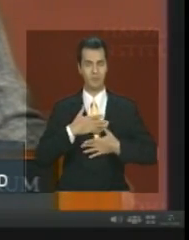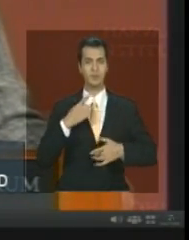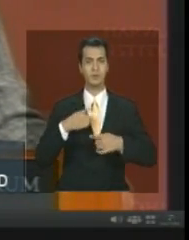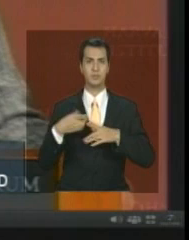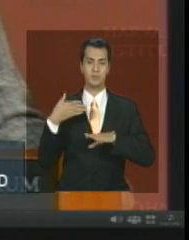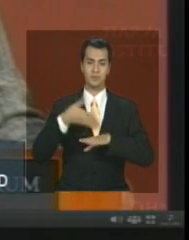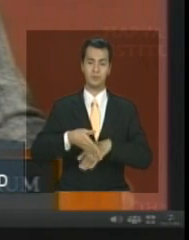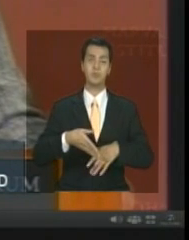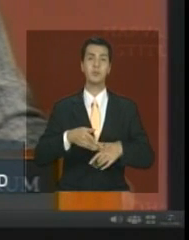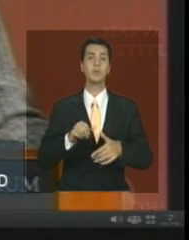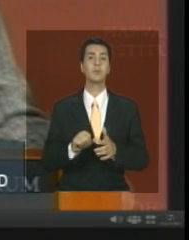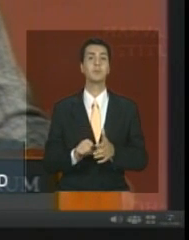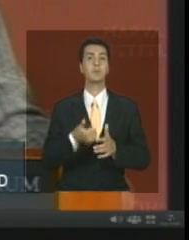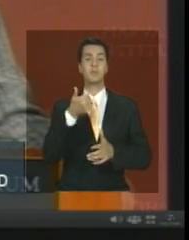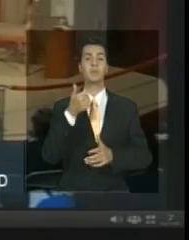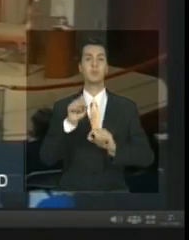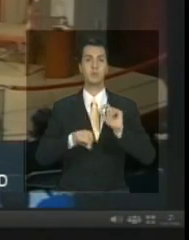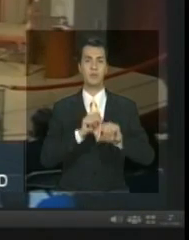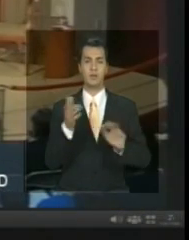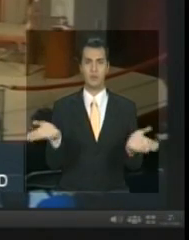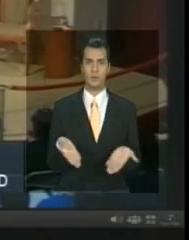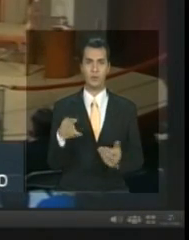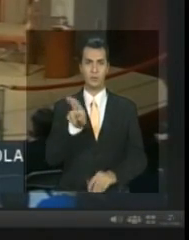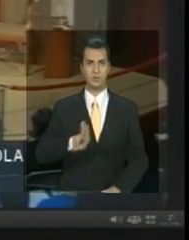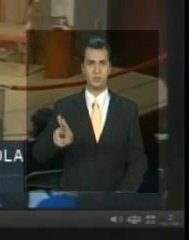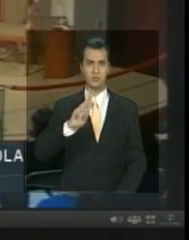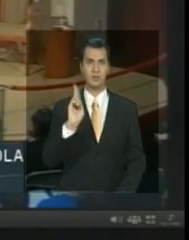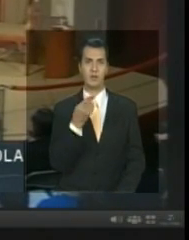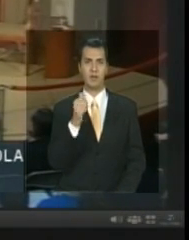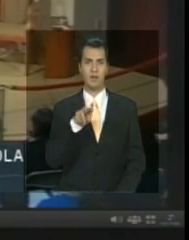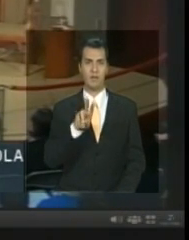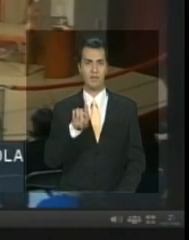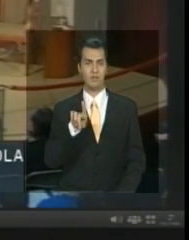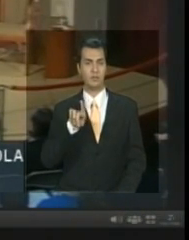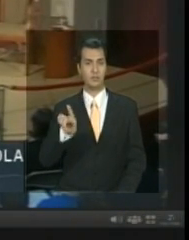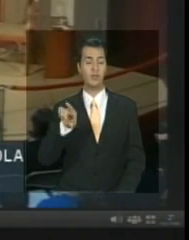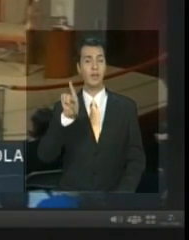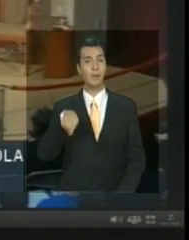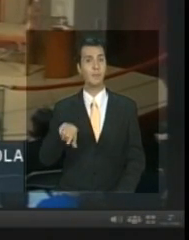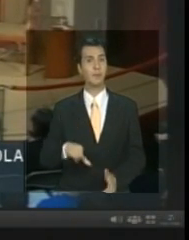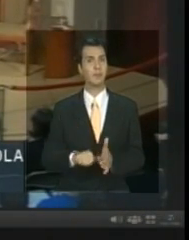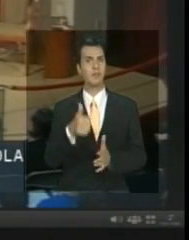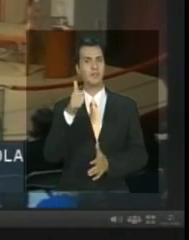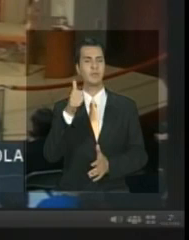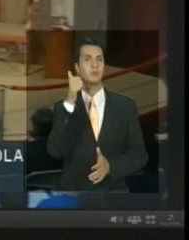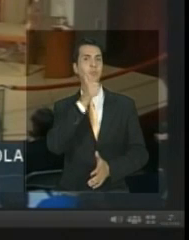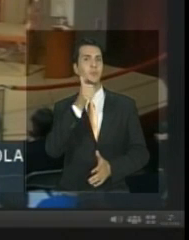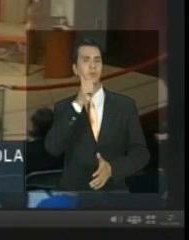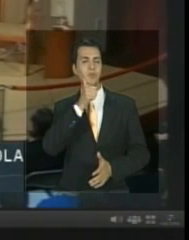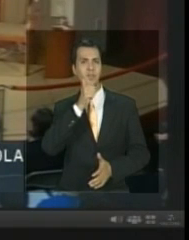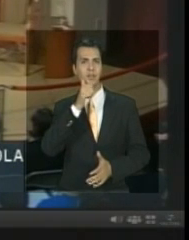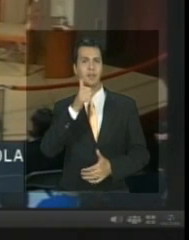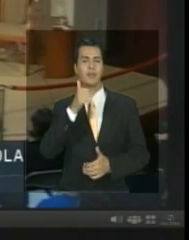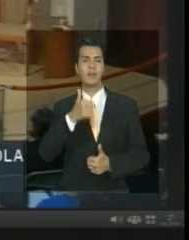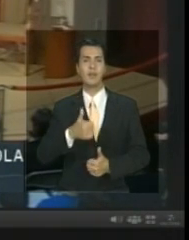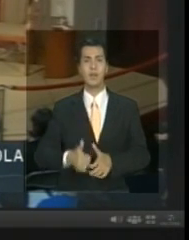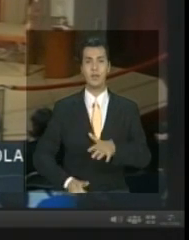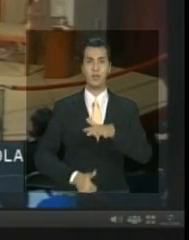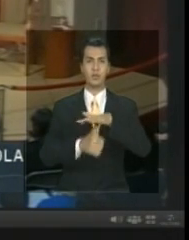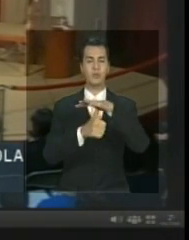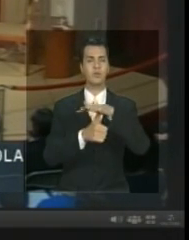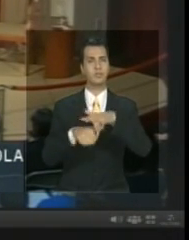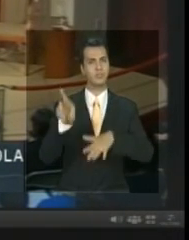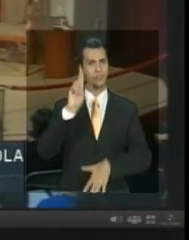primeira vez na história, Harvard está sob a direção de uma mulher, a reitora Drew Faust.